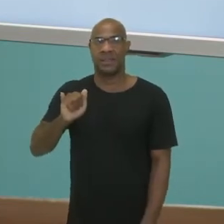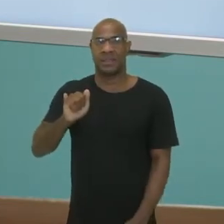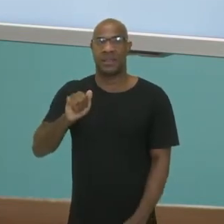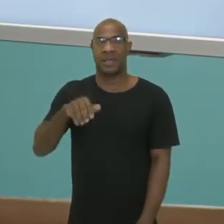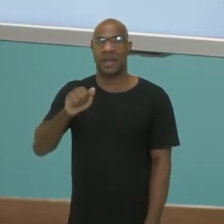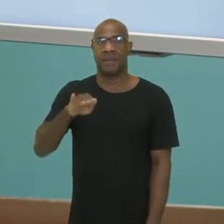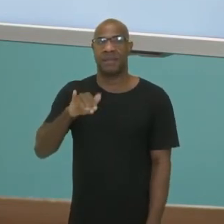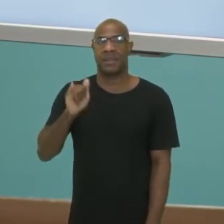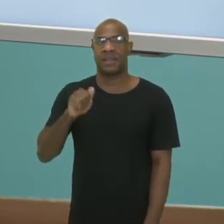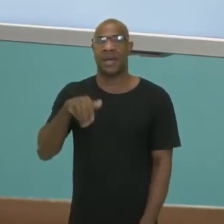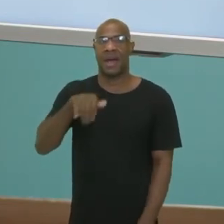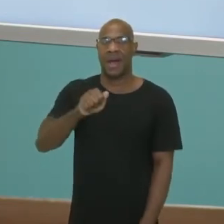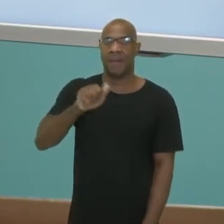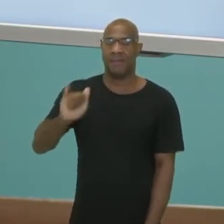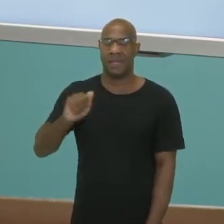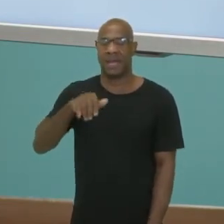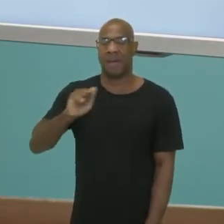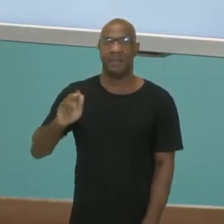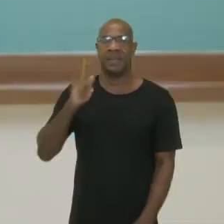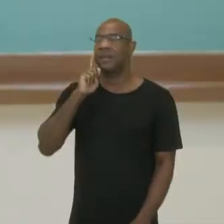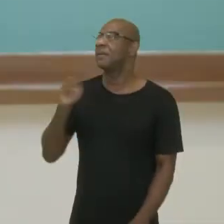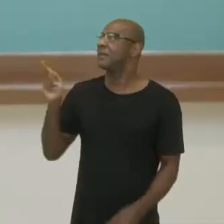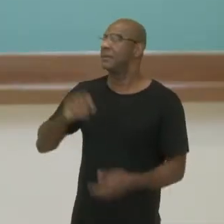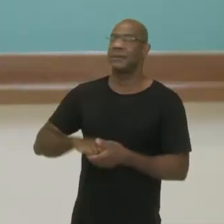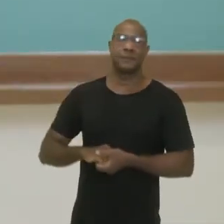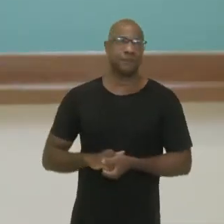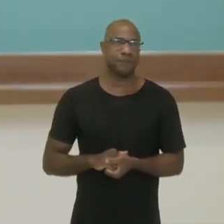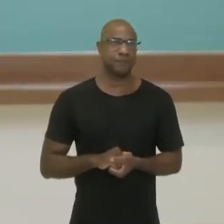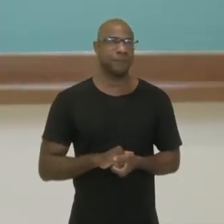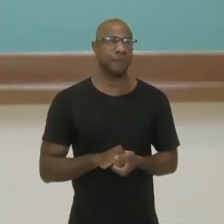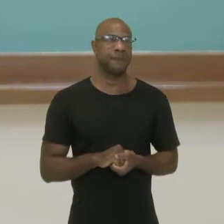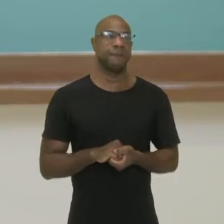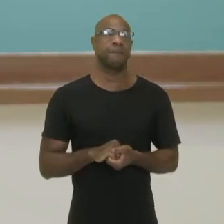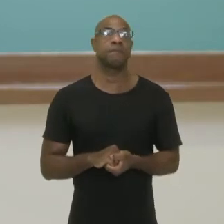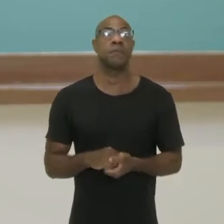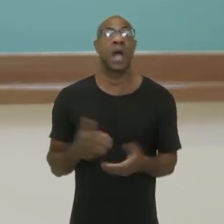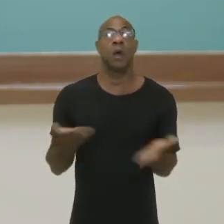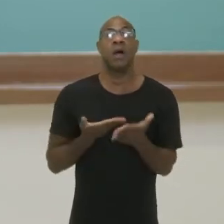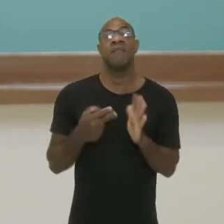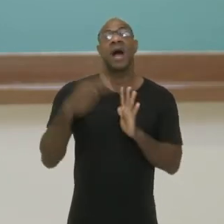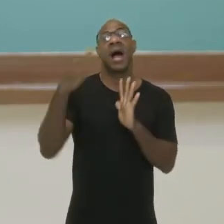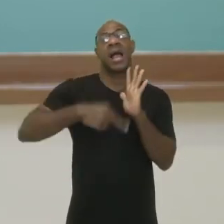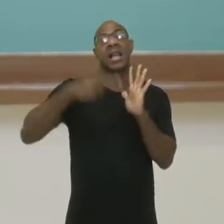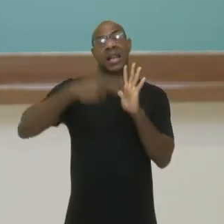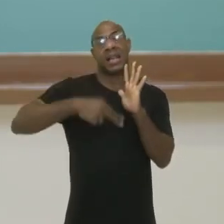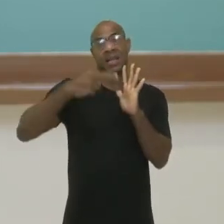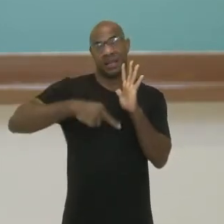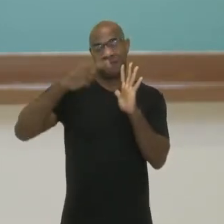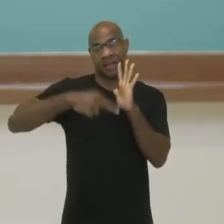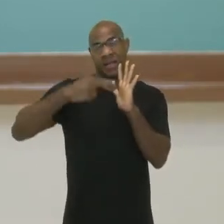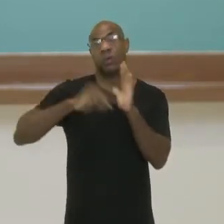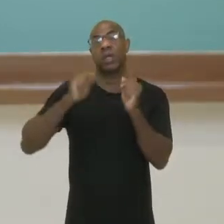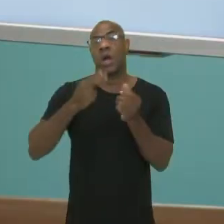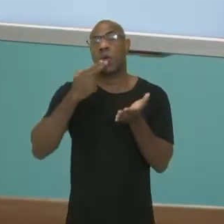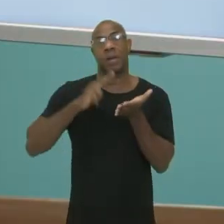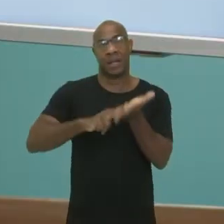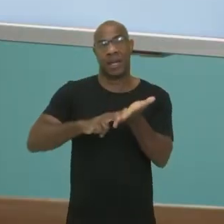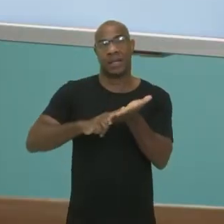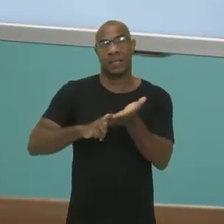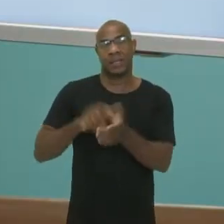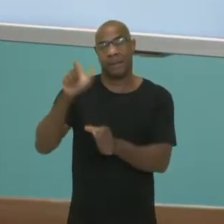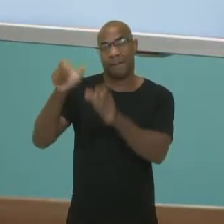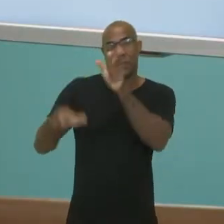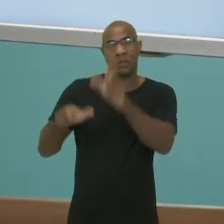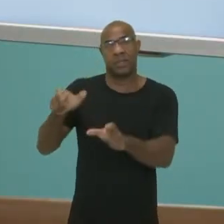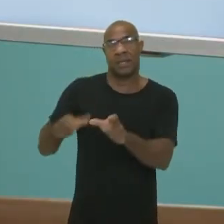tampouco. Tranquilo? A ver, então, entera-te. A gente vai ler uma carta aí da personagem Mafalda. É um texto, um